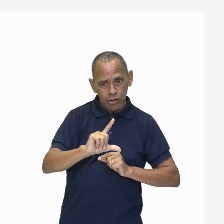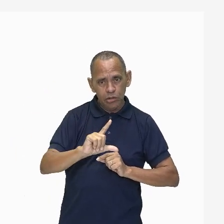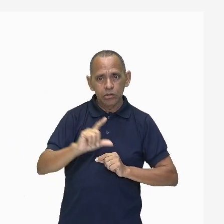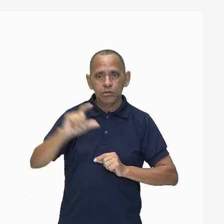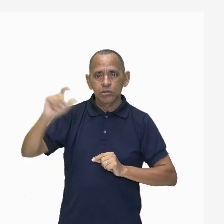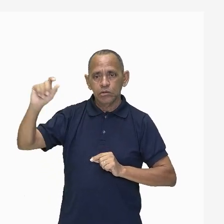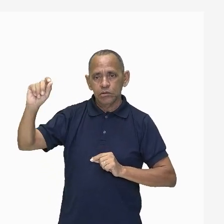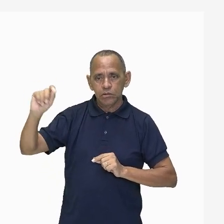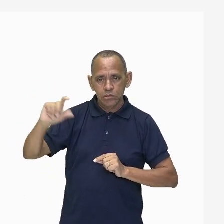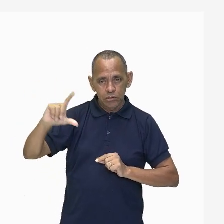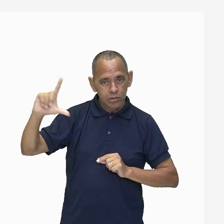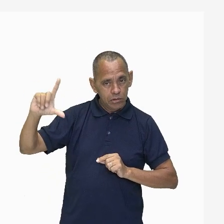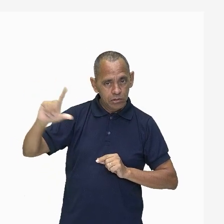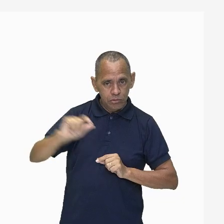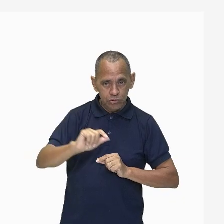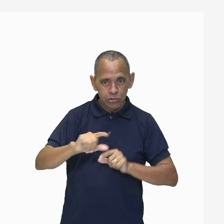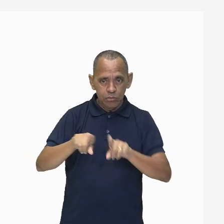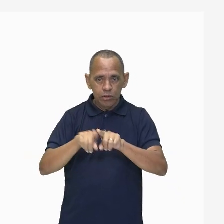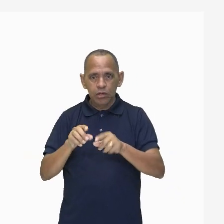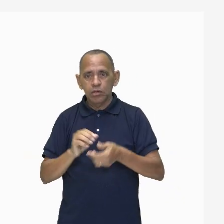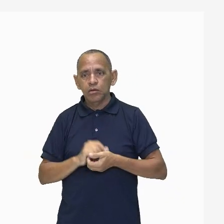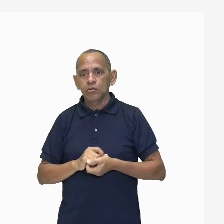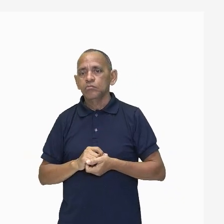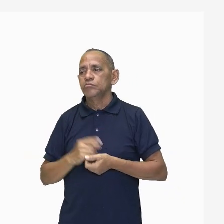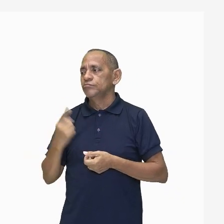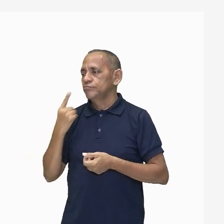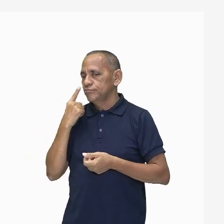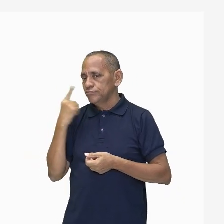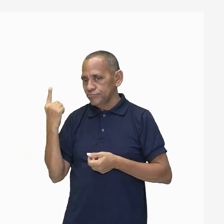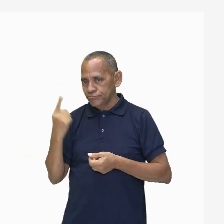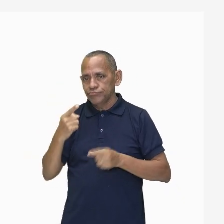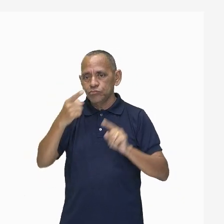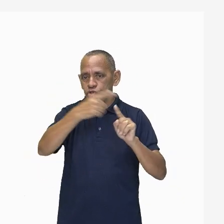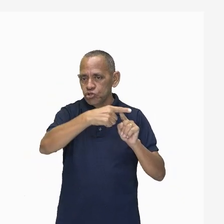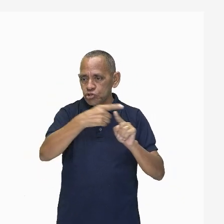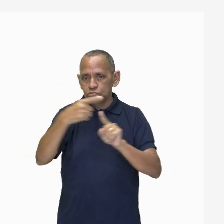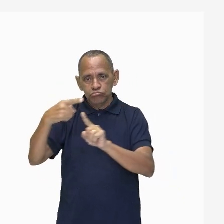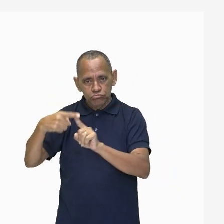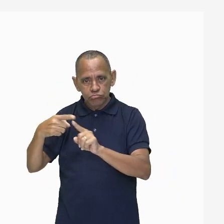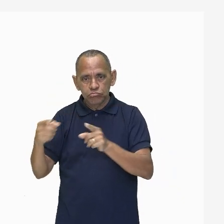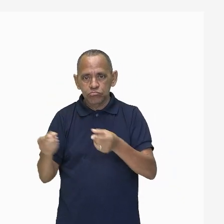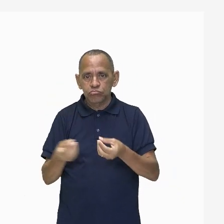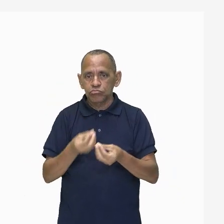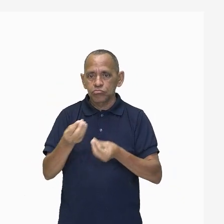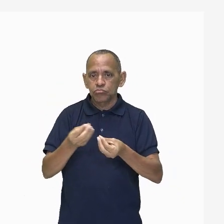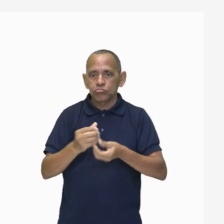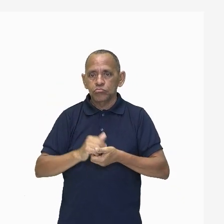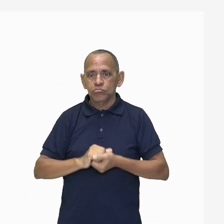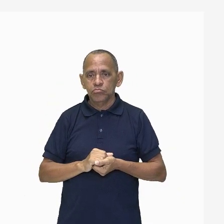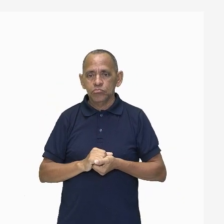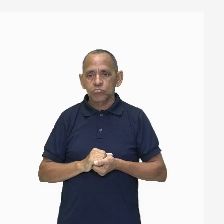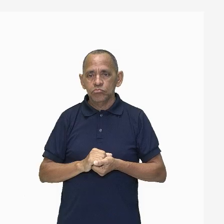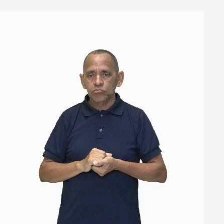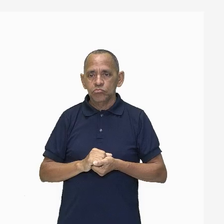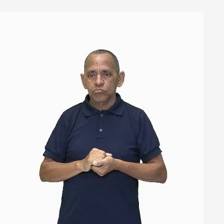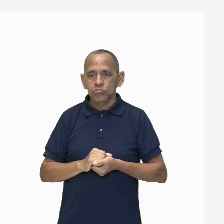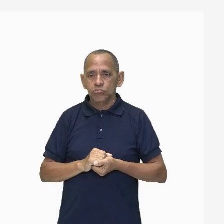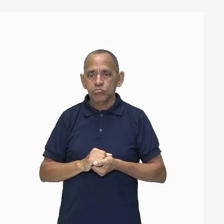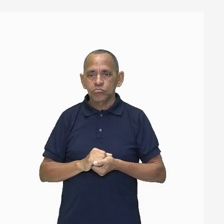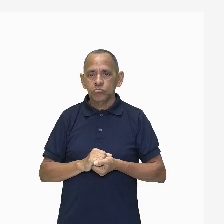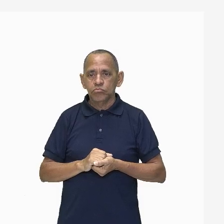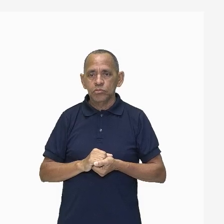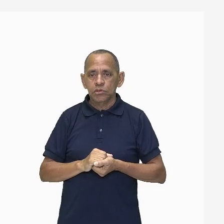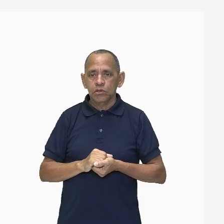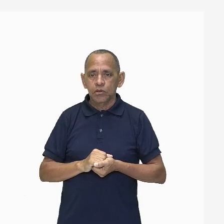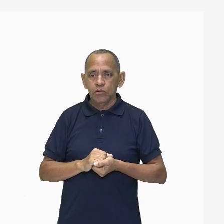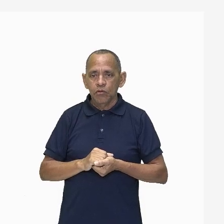ser nesse formato ou ela pode ser nesse formato aqui. Como é que eu vou saber qual formato que ela vai estar? Você